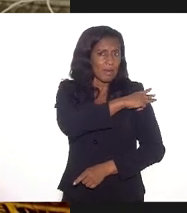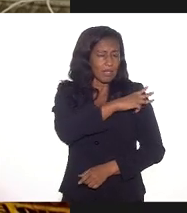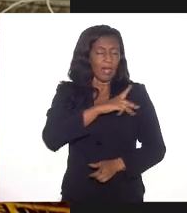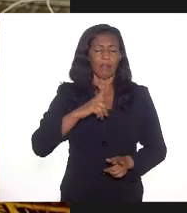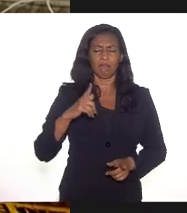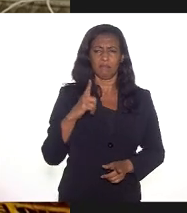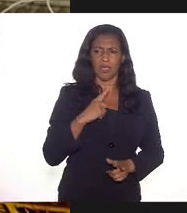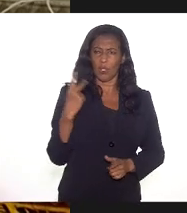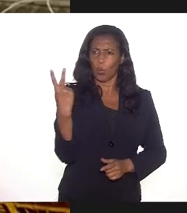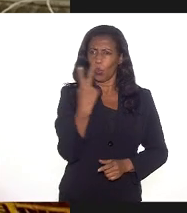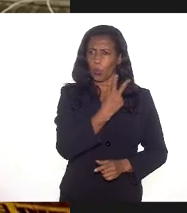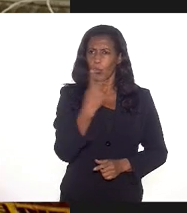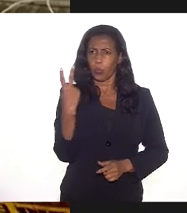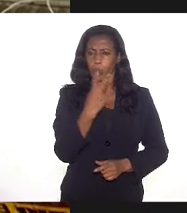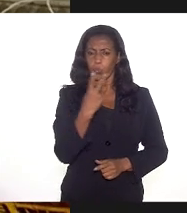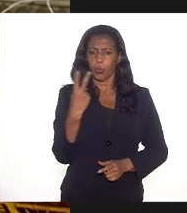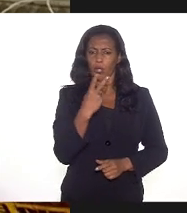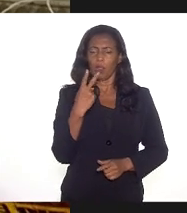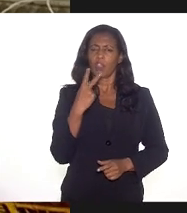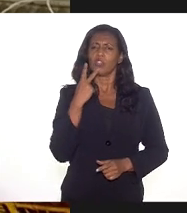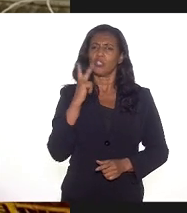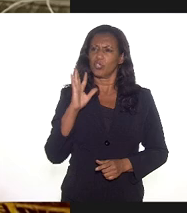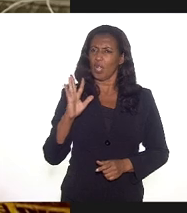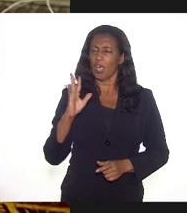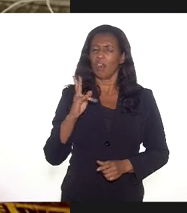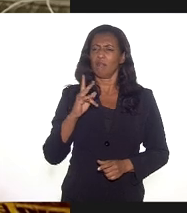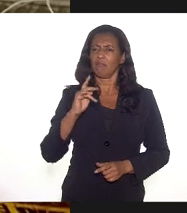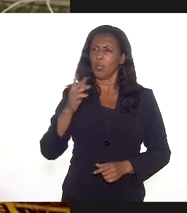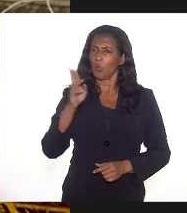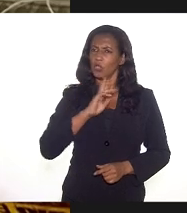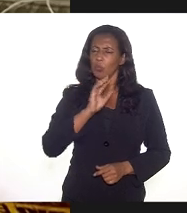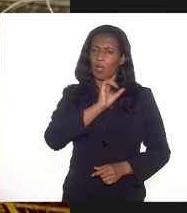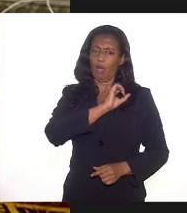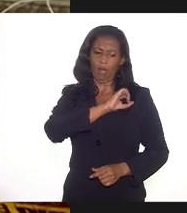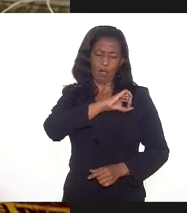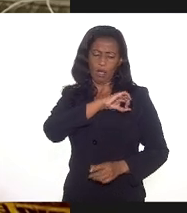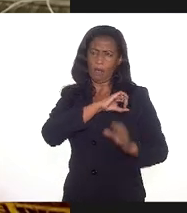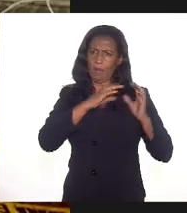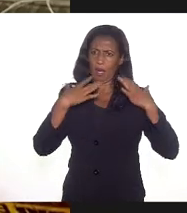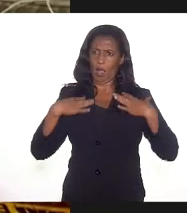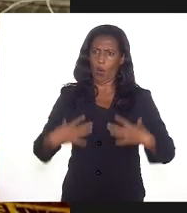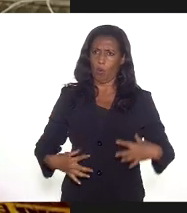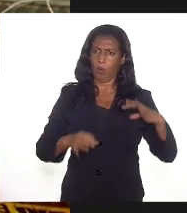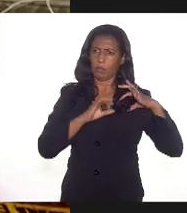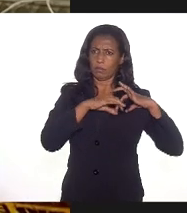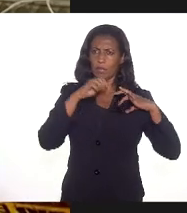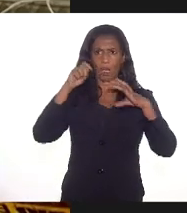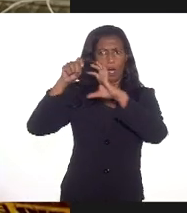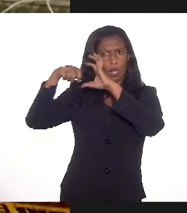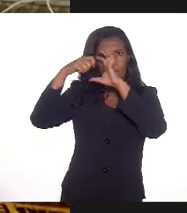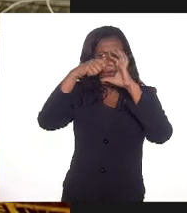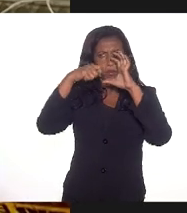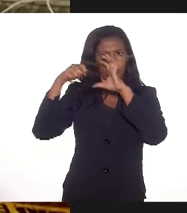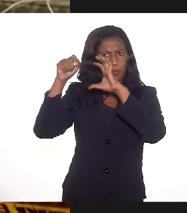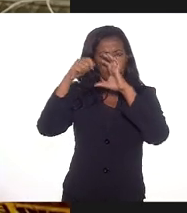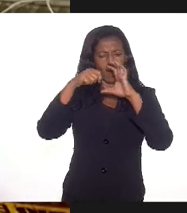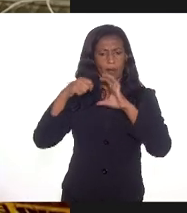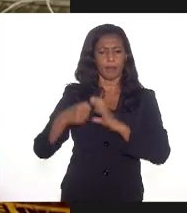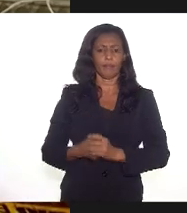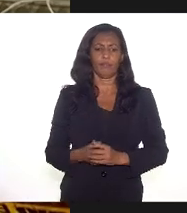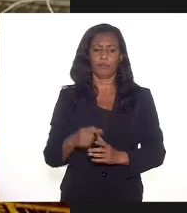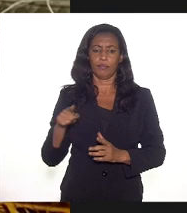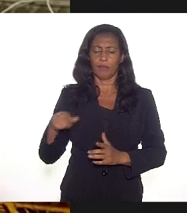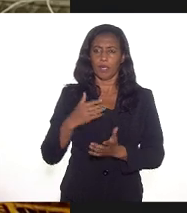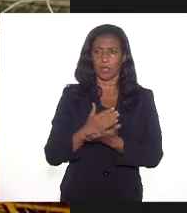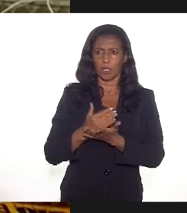com relação às câmeras nos uniformes. Então, essa resposta veio agora no início desse ano